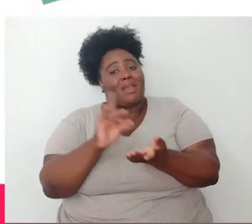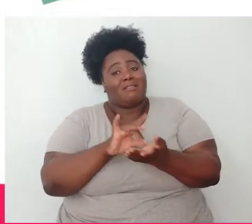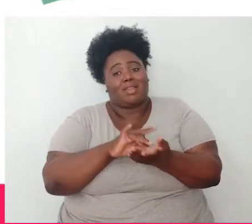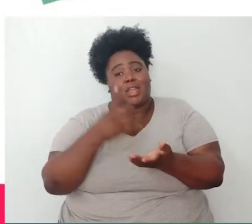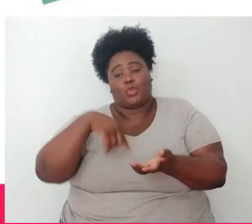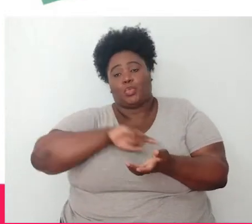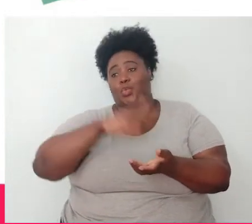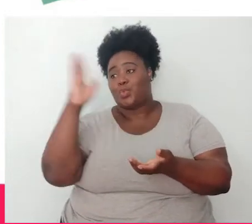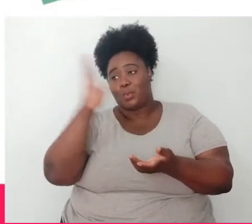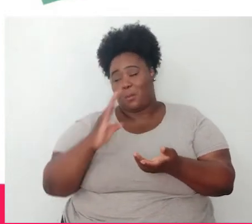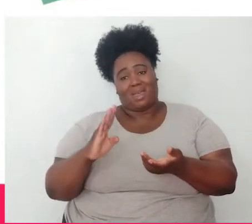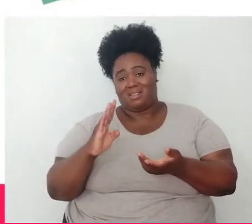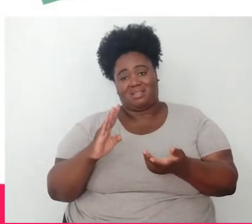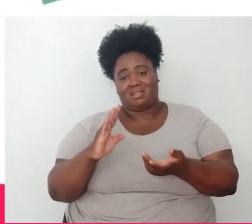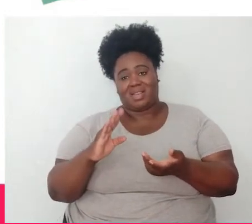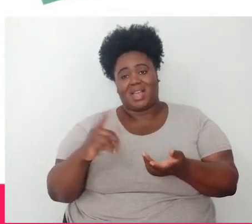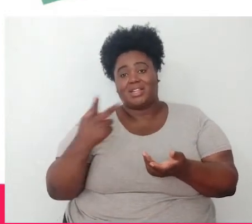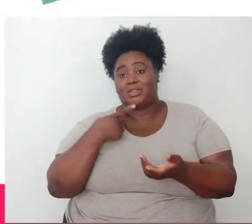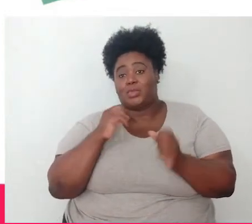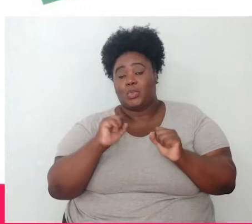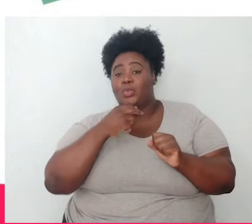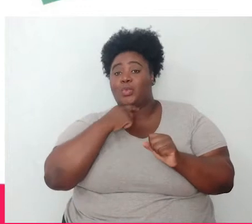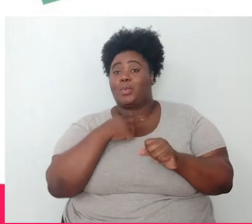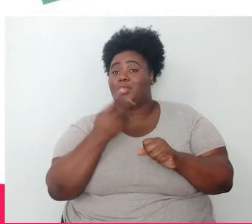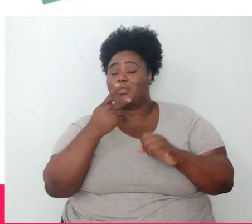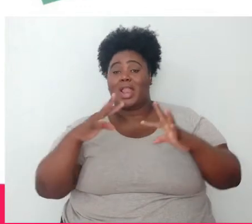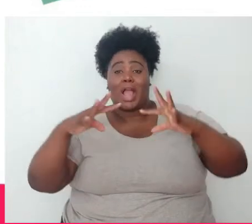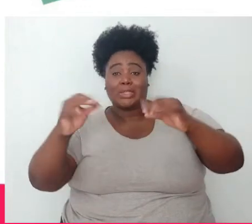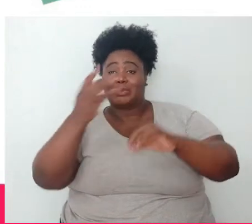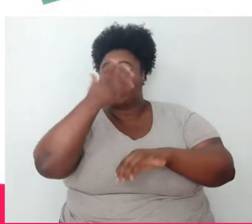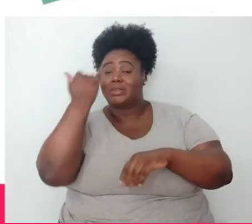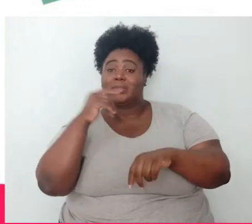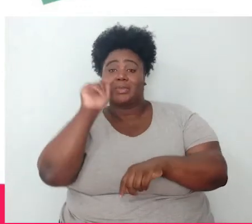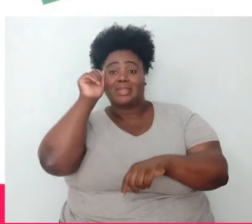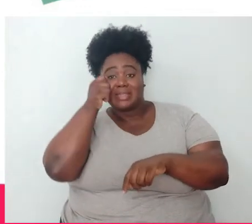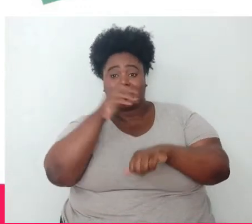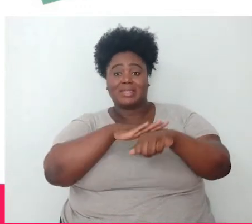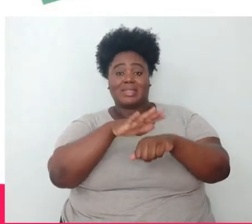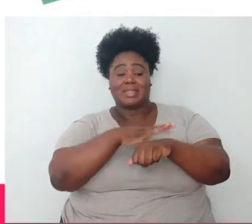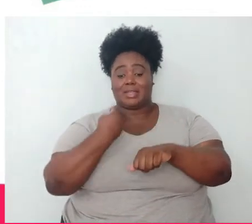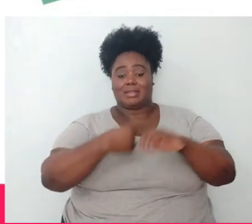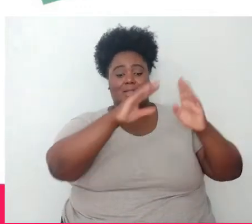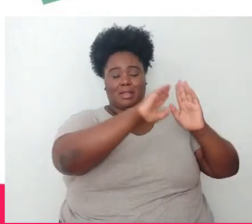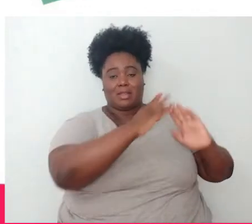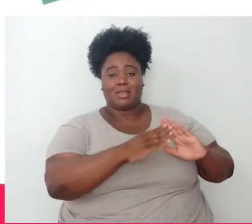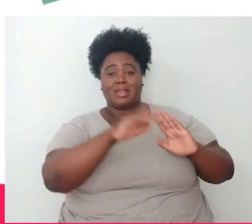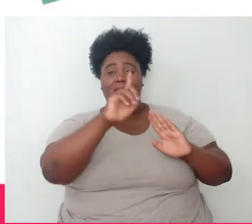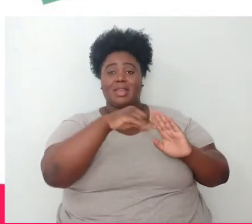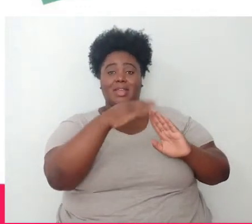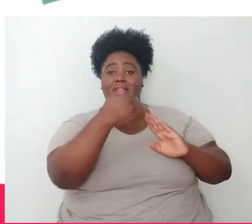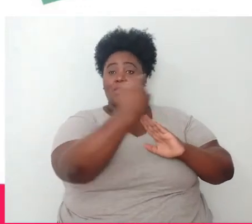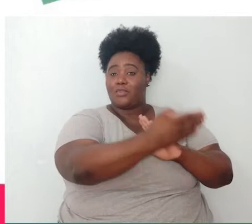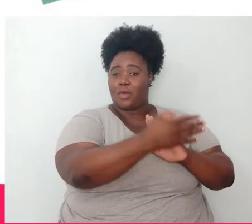país ainda, né? A gente não pode dizer que todas as pessoas negras, racializadas, da periferia, que estão fora